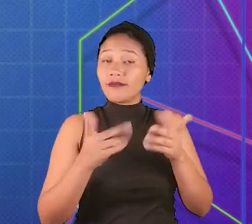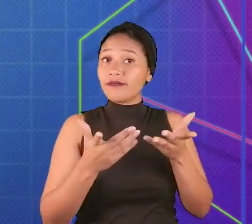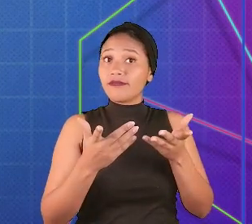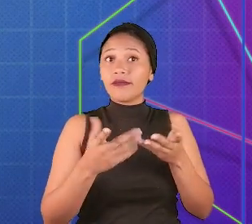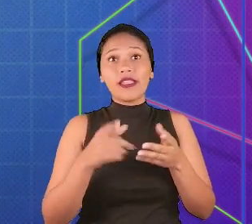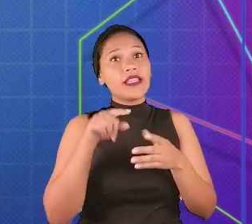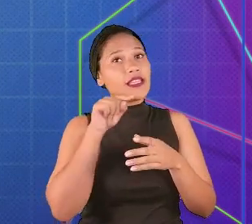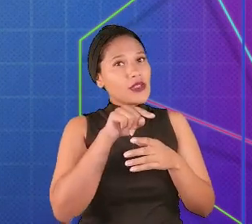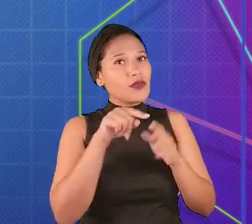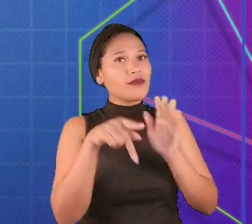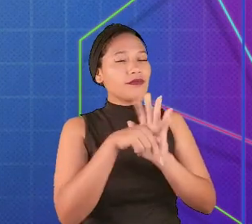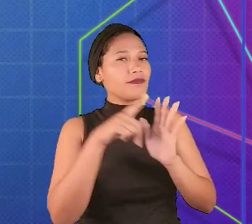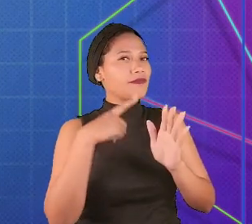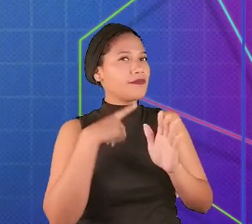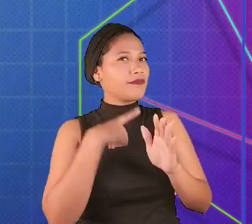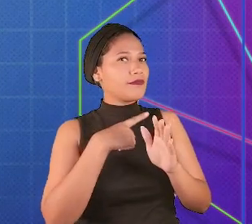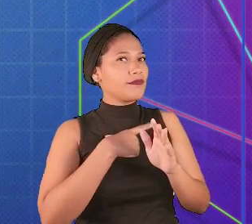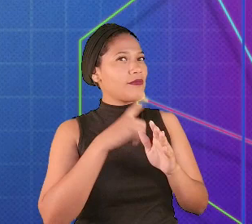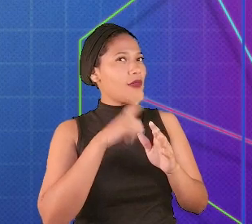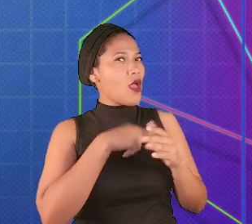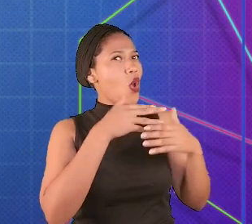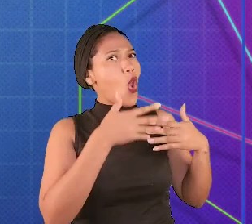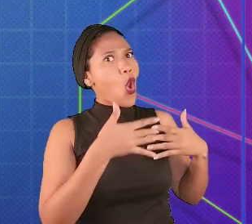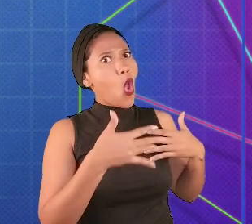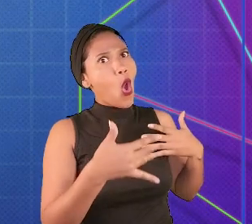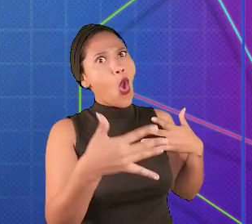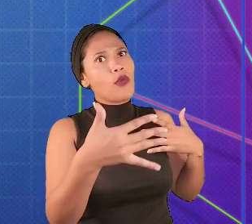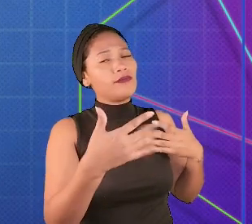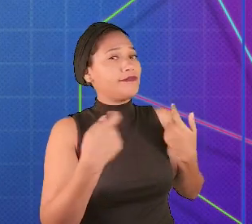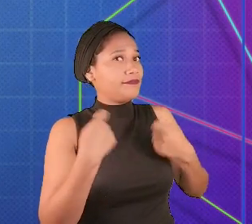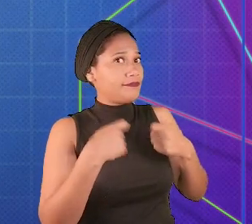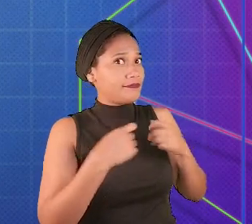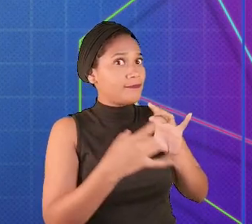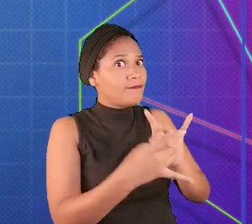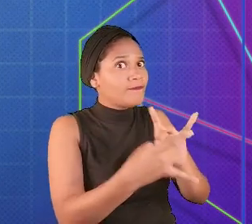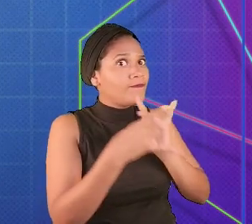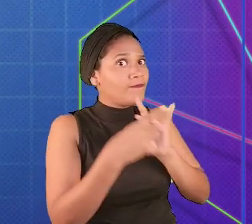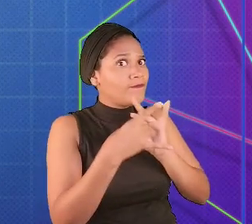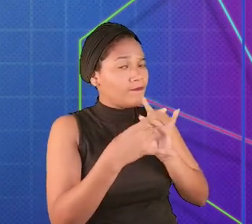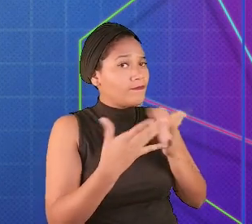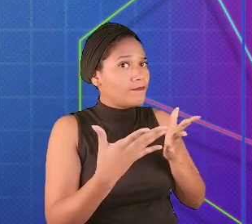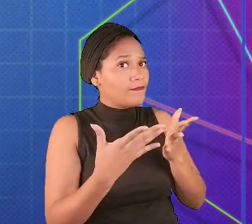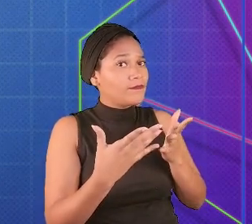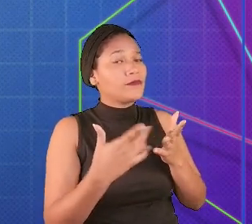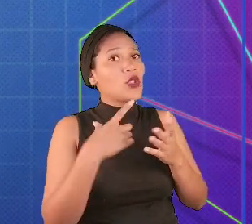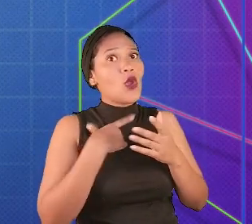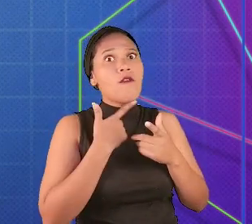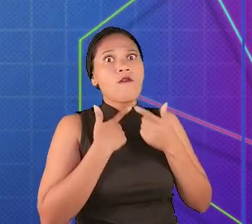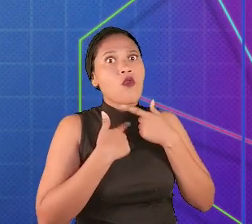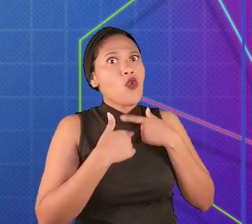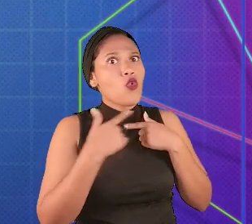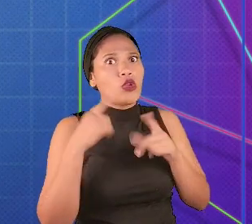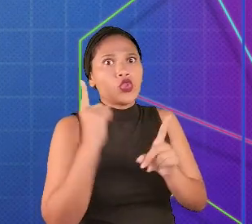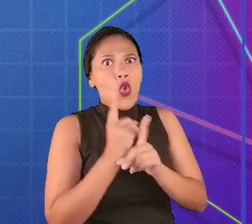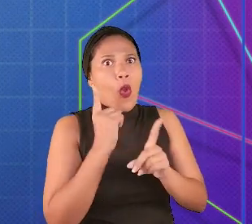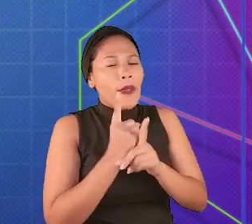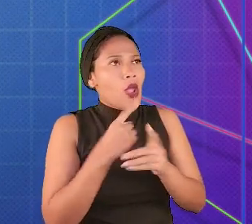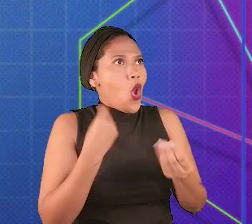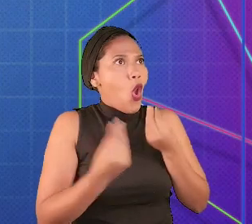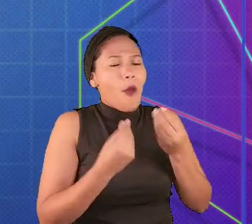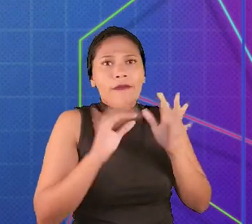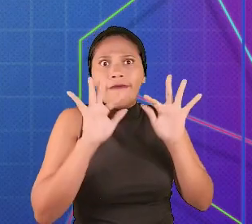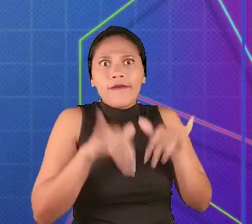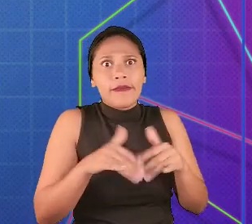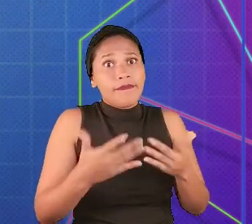níveis. Isso tudo faz com que ele seja bem mais longo, então temos que manter o jogador engajado na história, doido para descobrir como